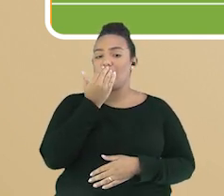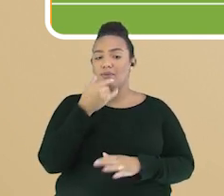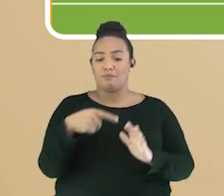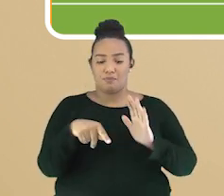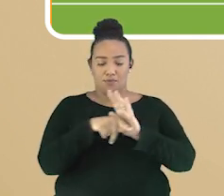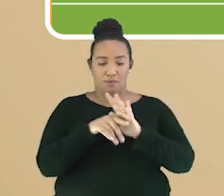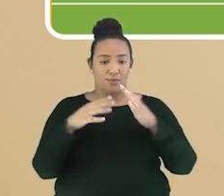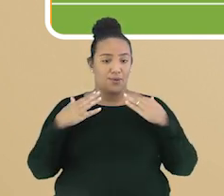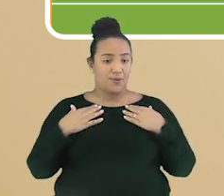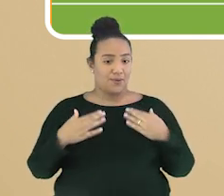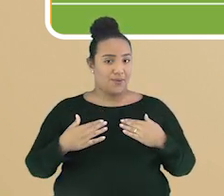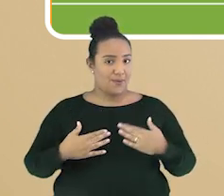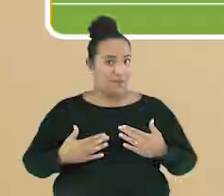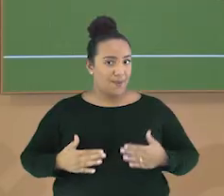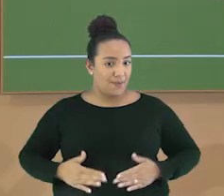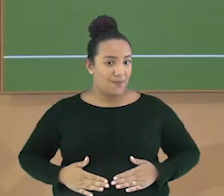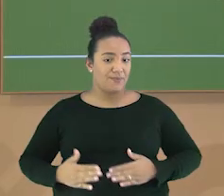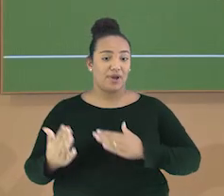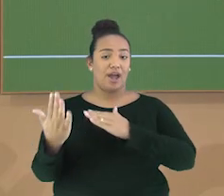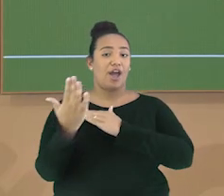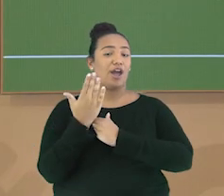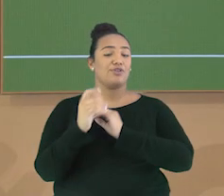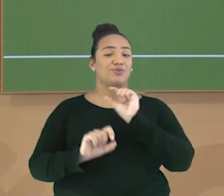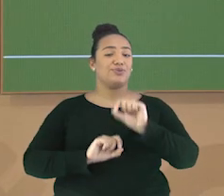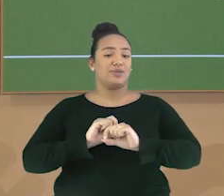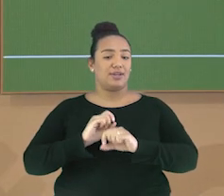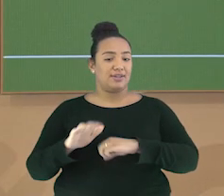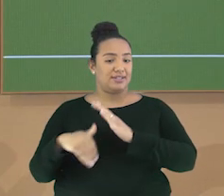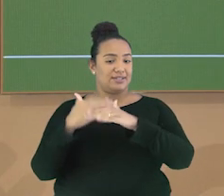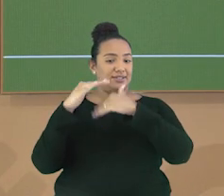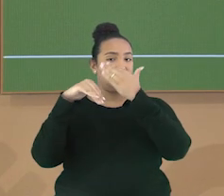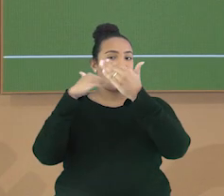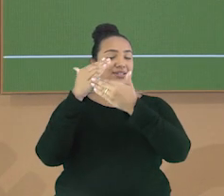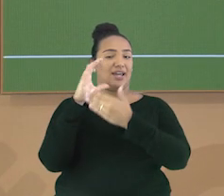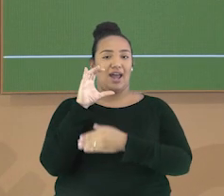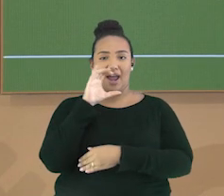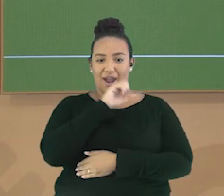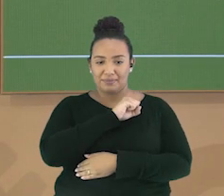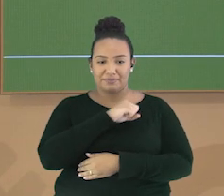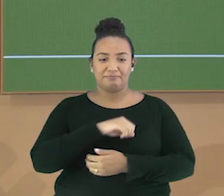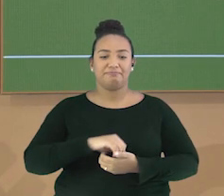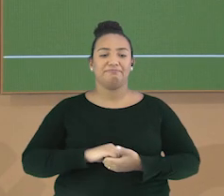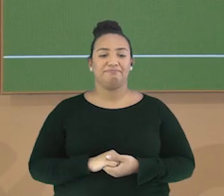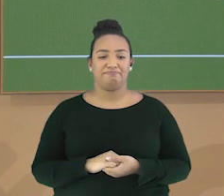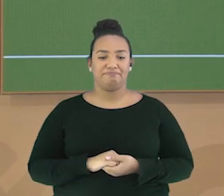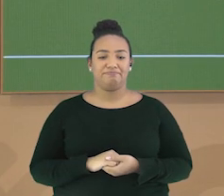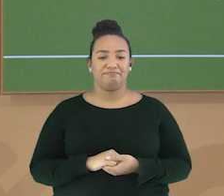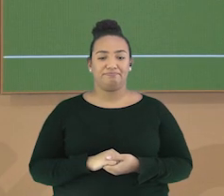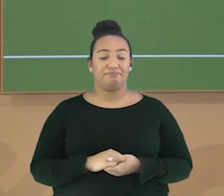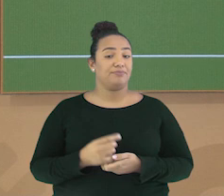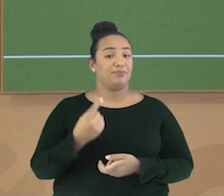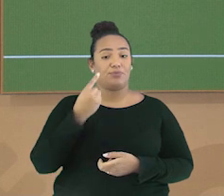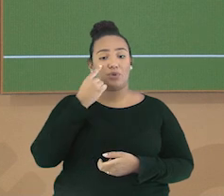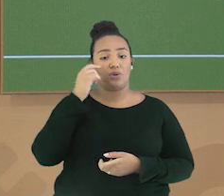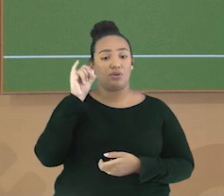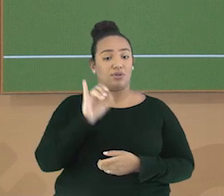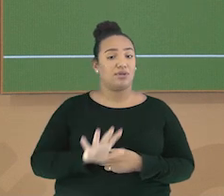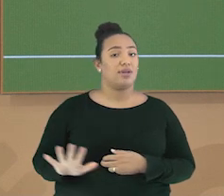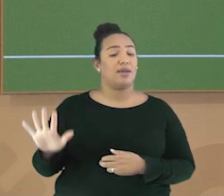e funcionamento. Observe no quadro aqui no telão, temos alguns exemplos